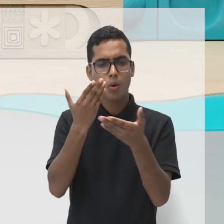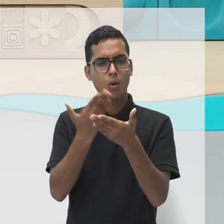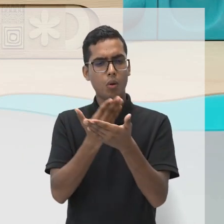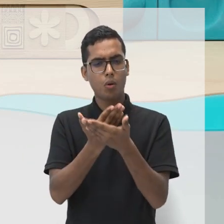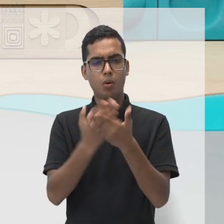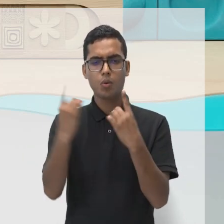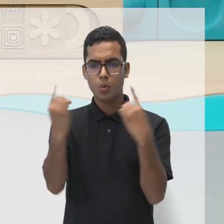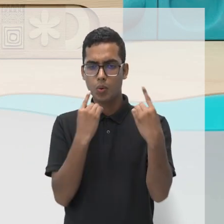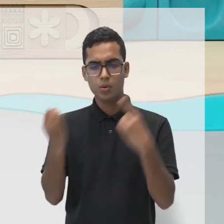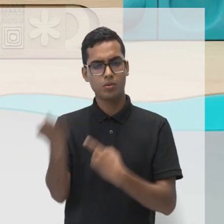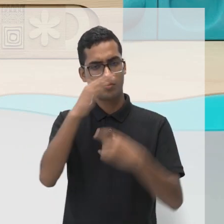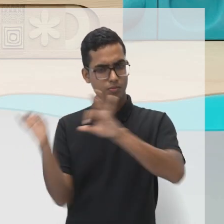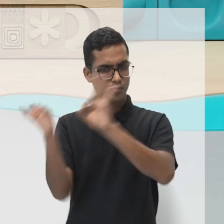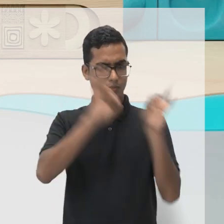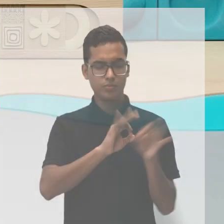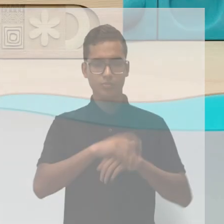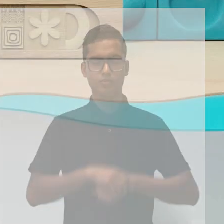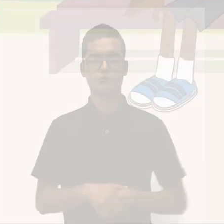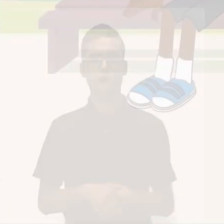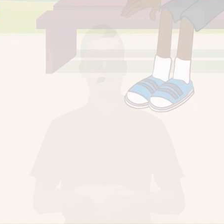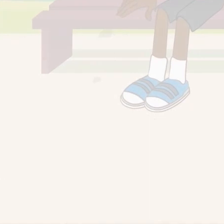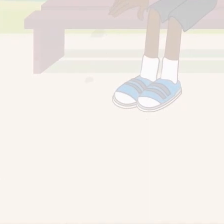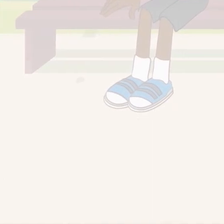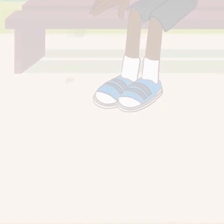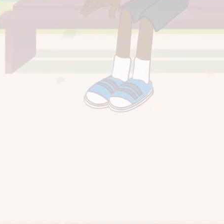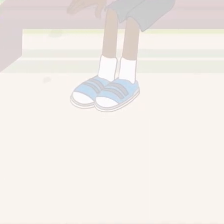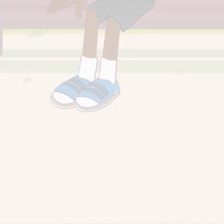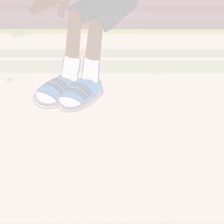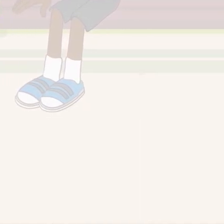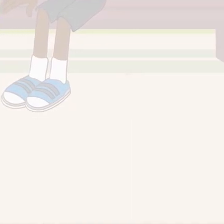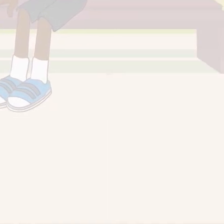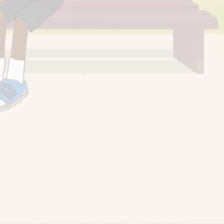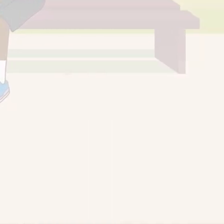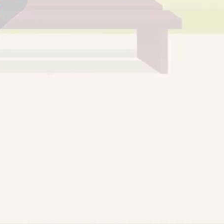mais de atenção esse diálogo. Acompanhe.